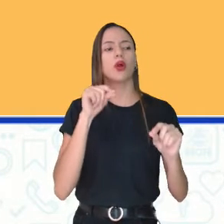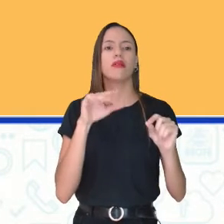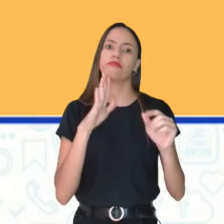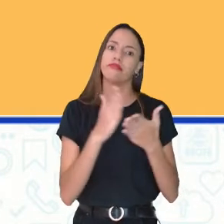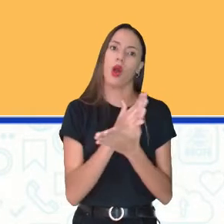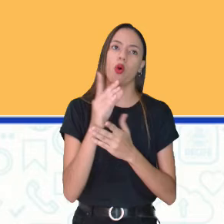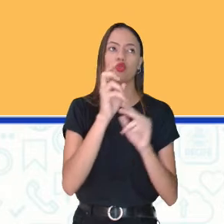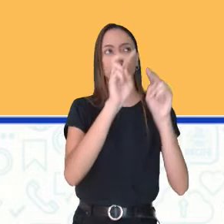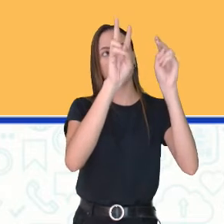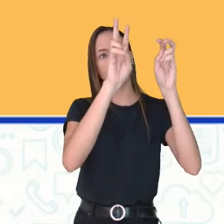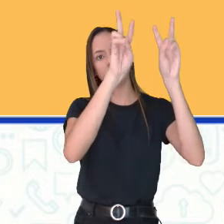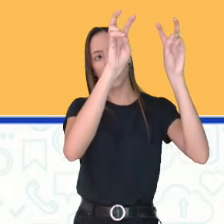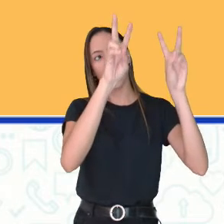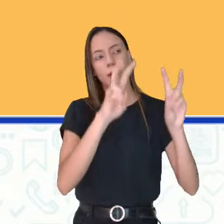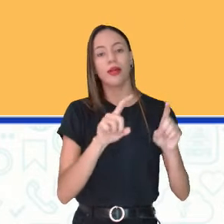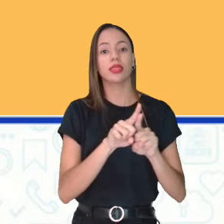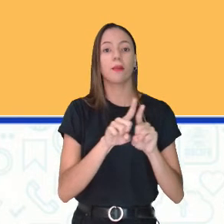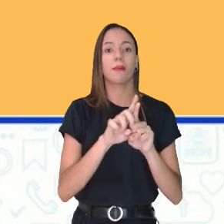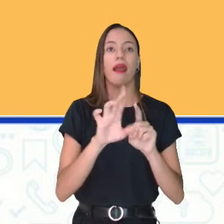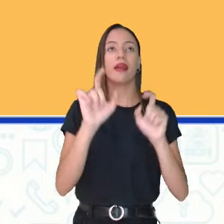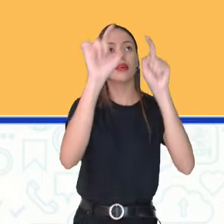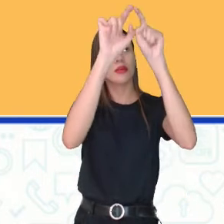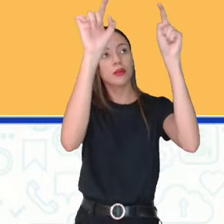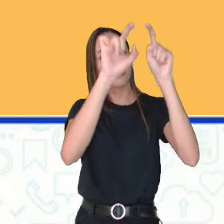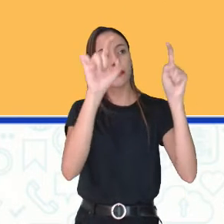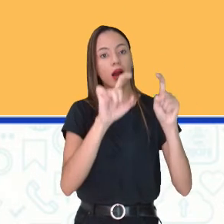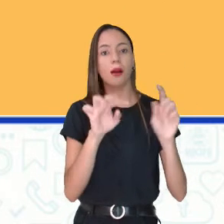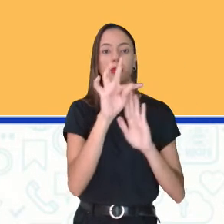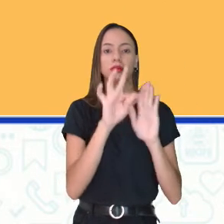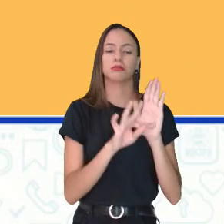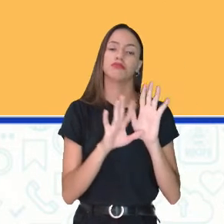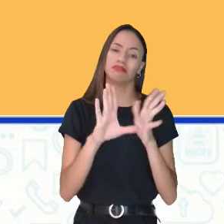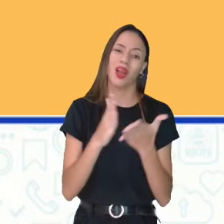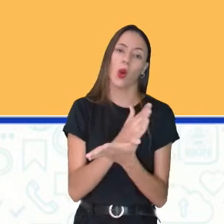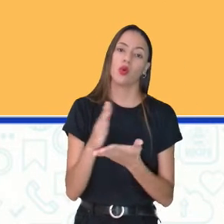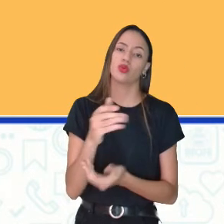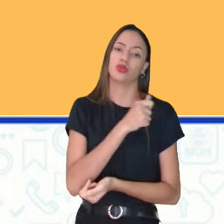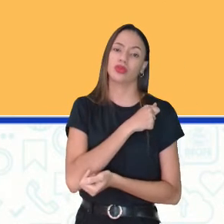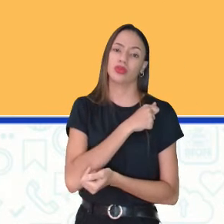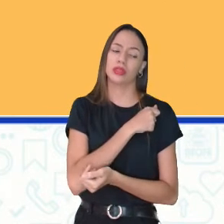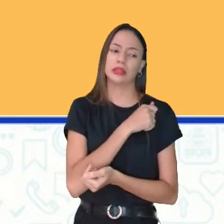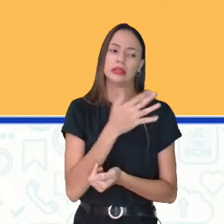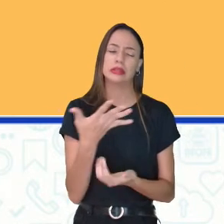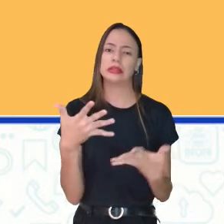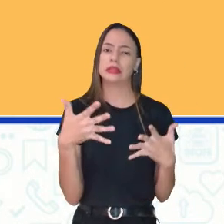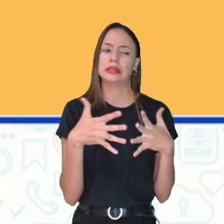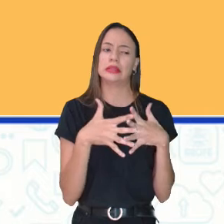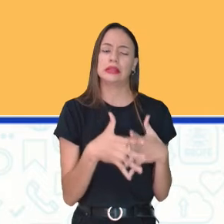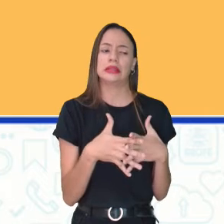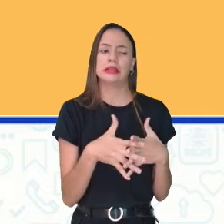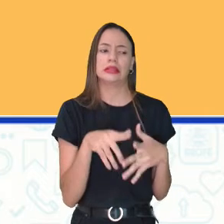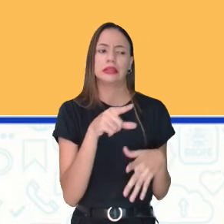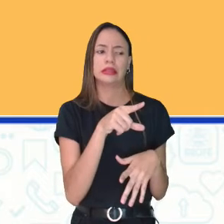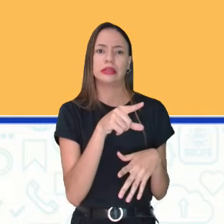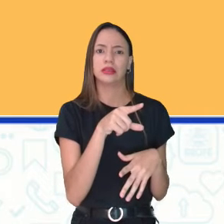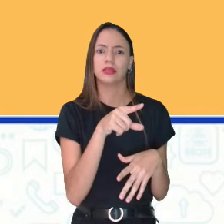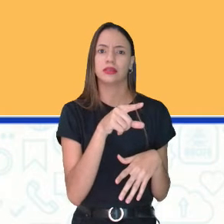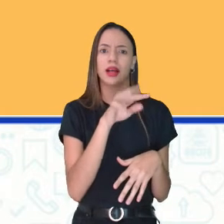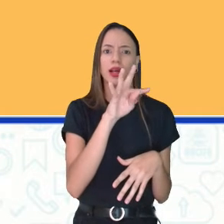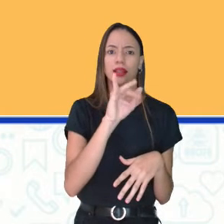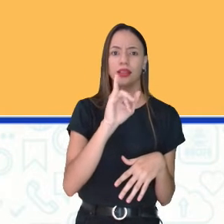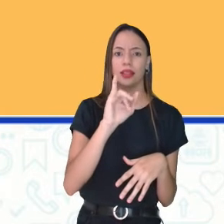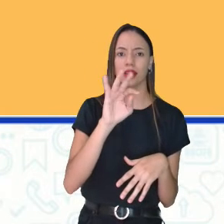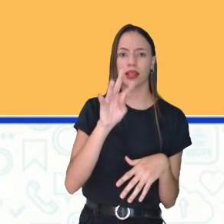temas e títulos para o texto. Muitos estudantes, porém, confundem o título com o